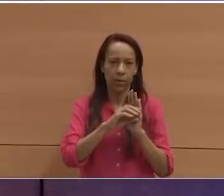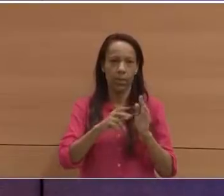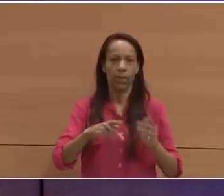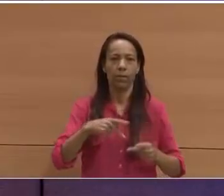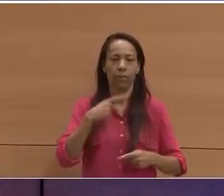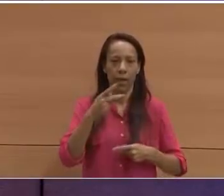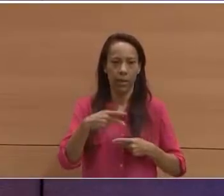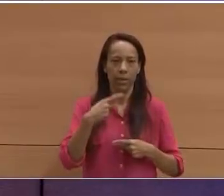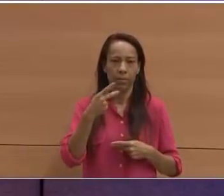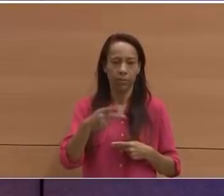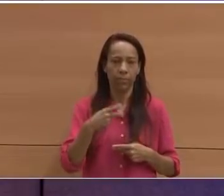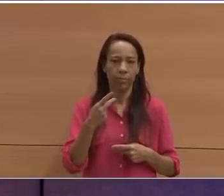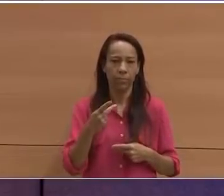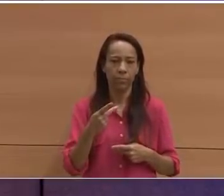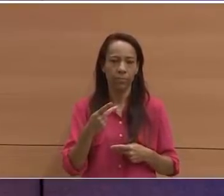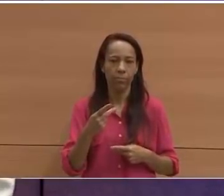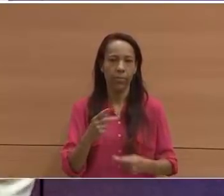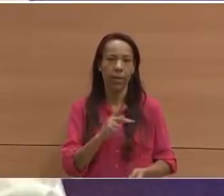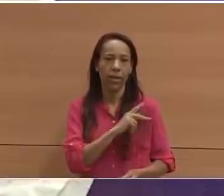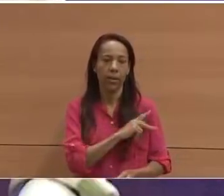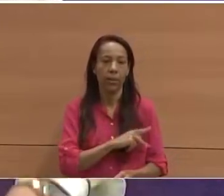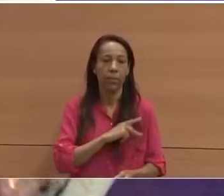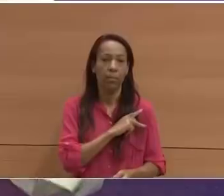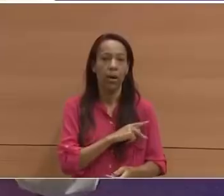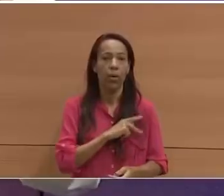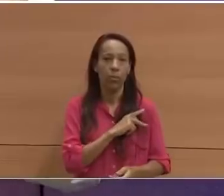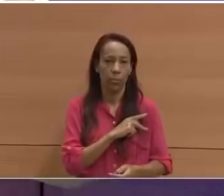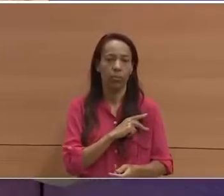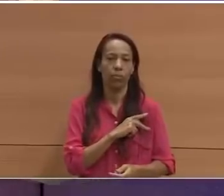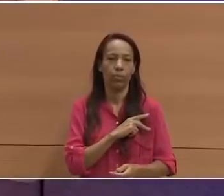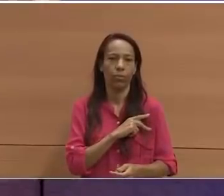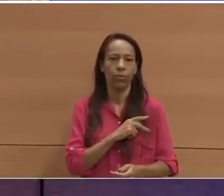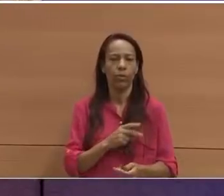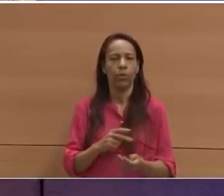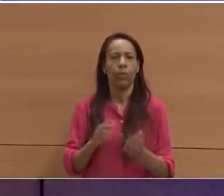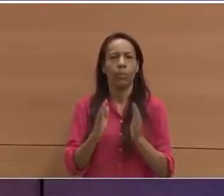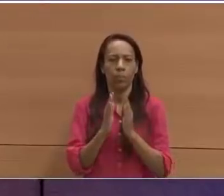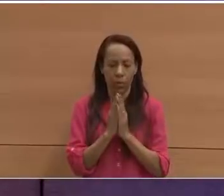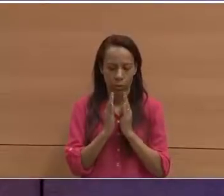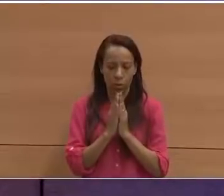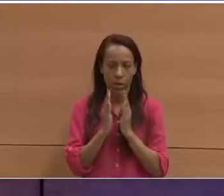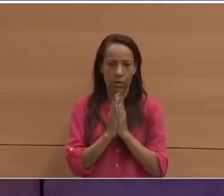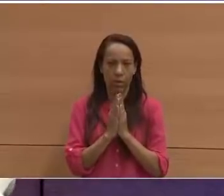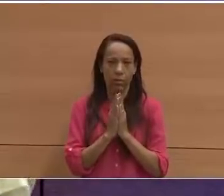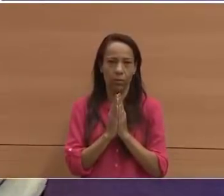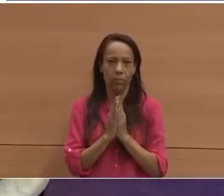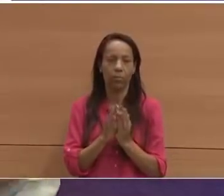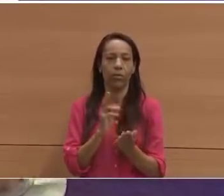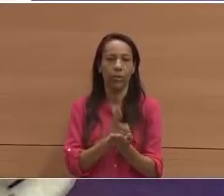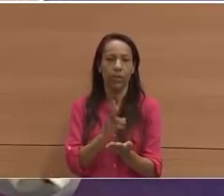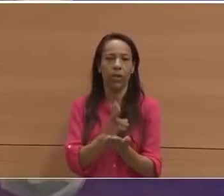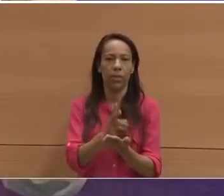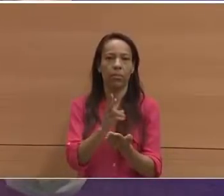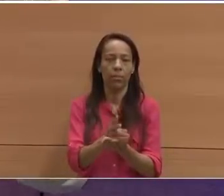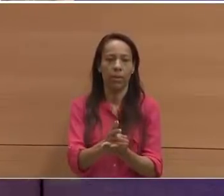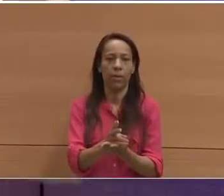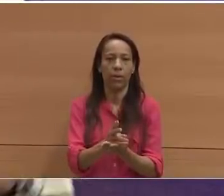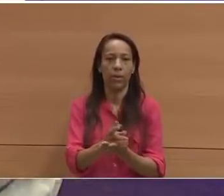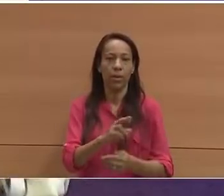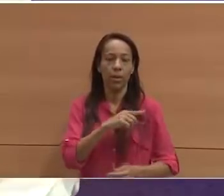continuamente por vós nas orações, para que vos conserveis perfeitos e